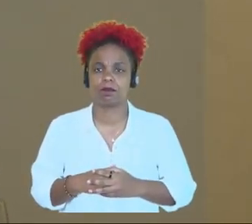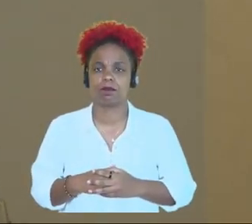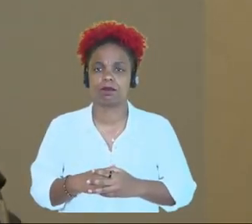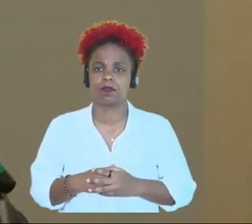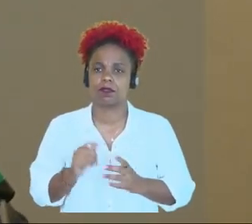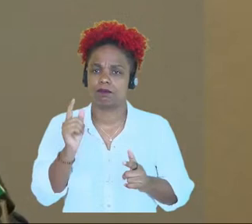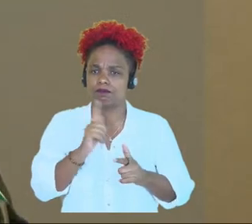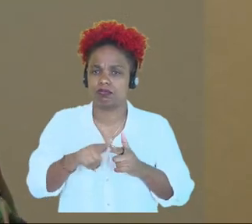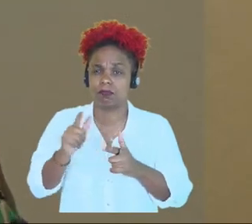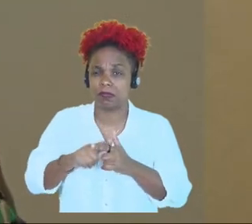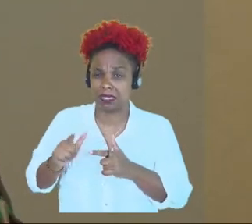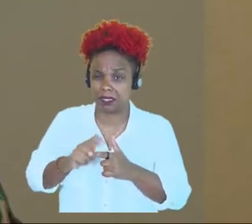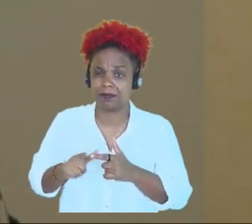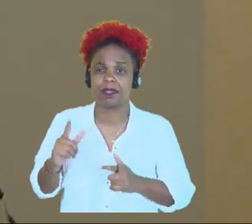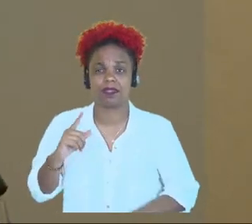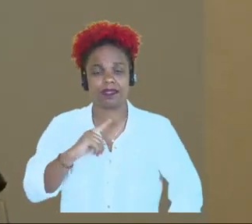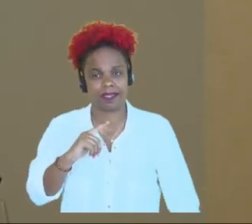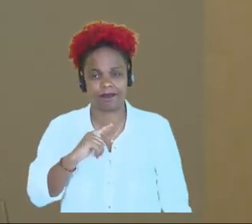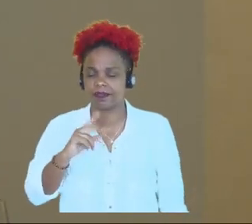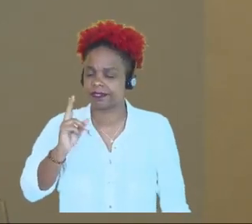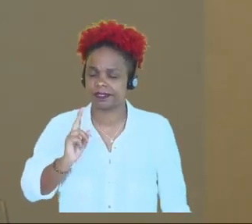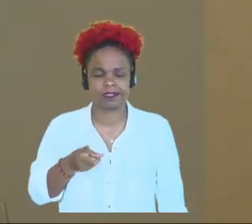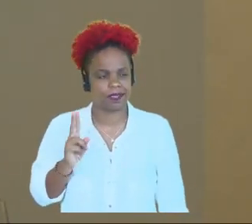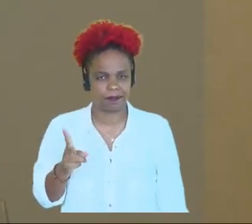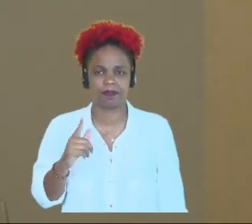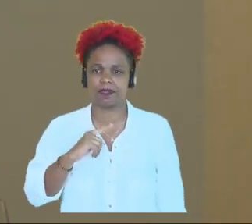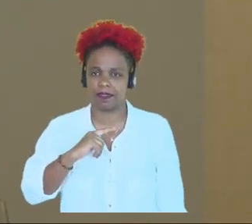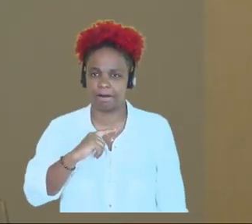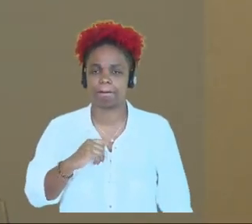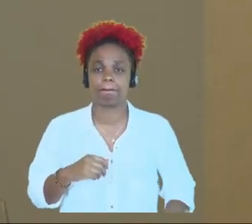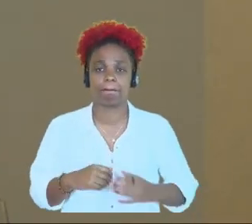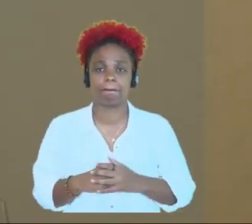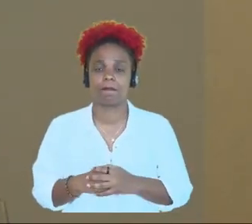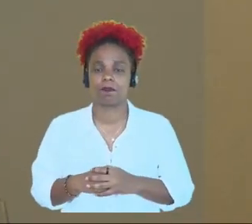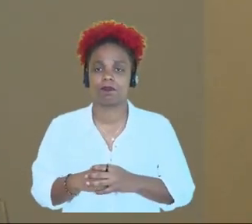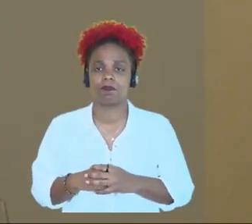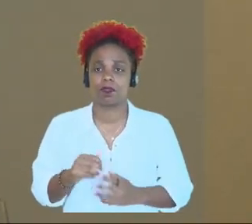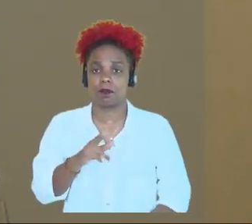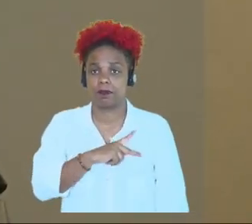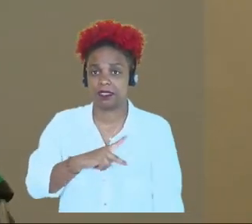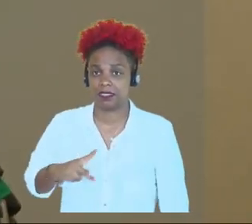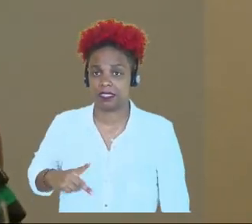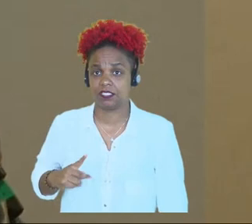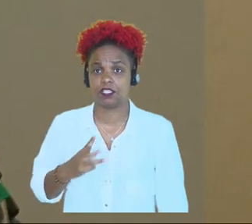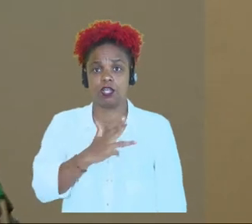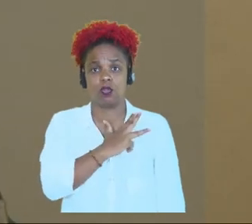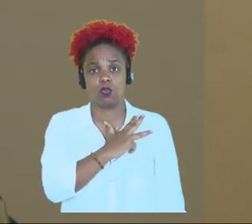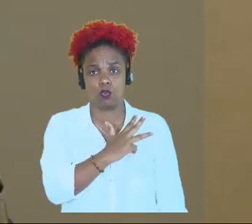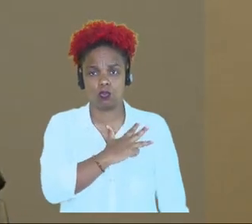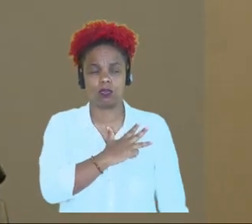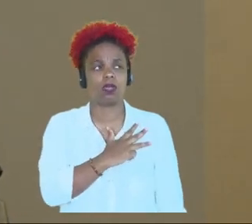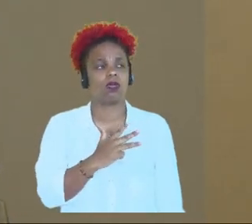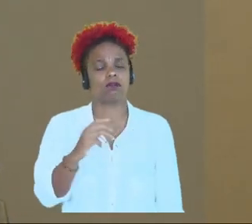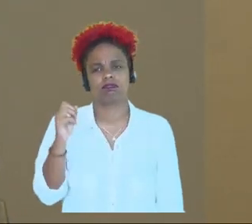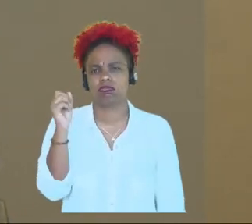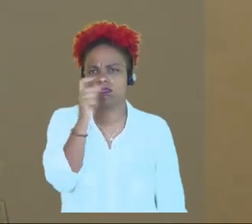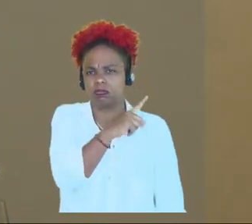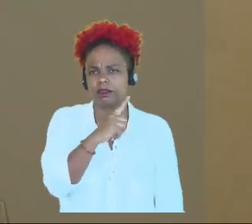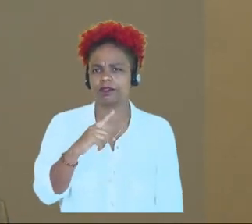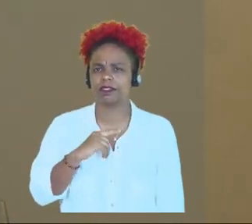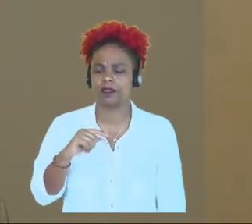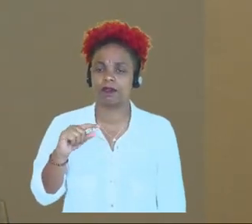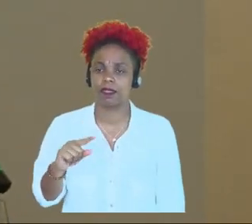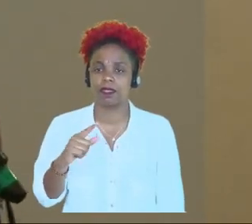Há problemas, como sempre há. O presidente Lula traz um passivo complicado, que é a